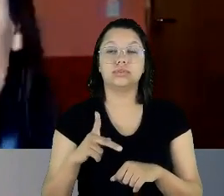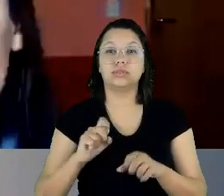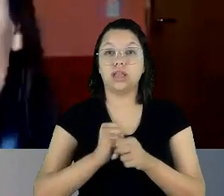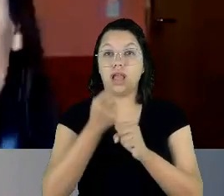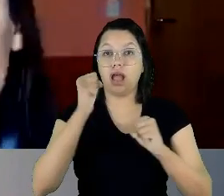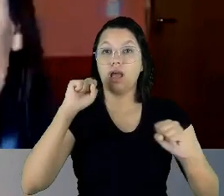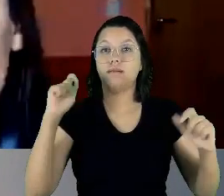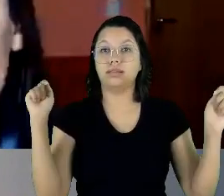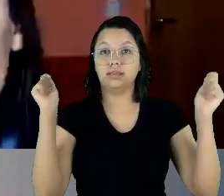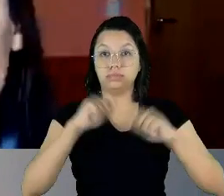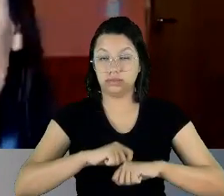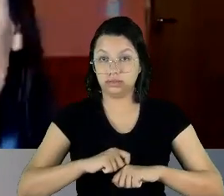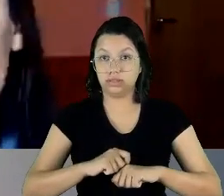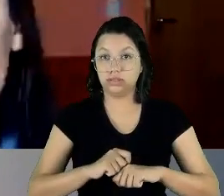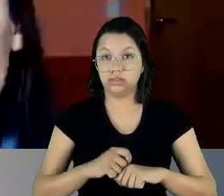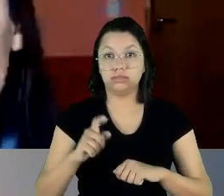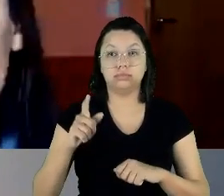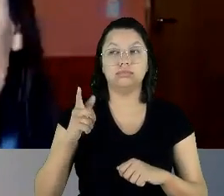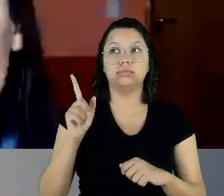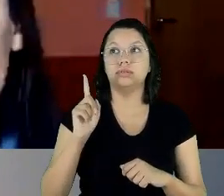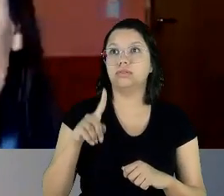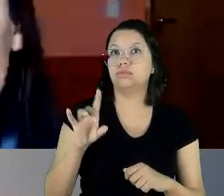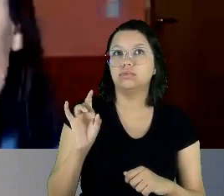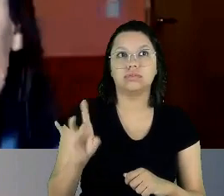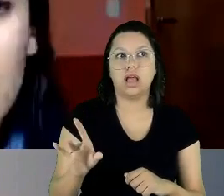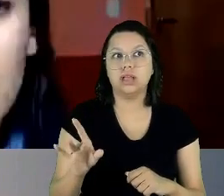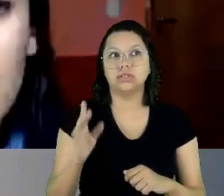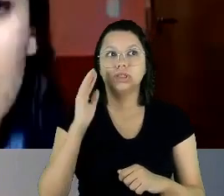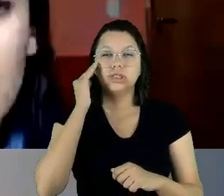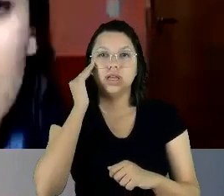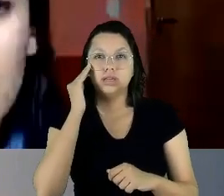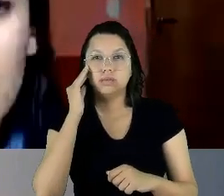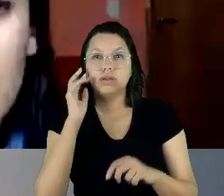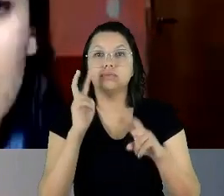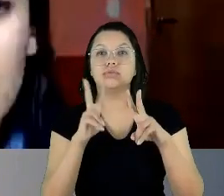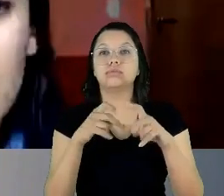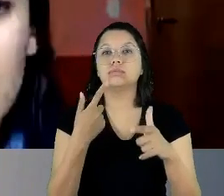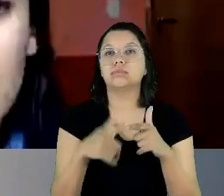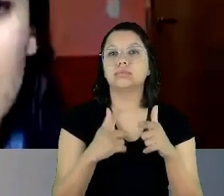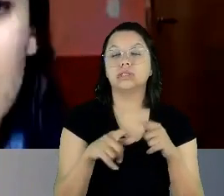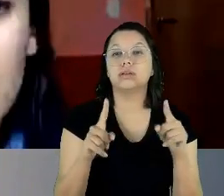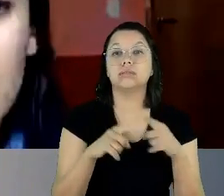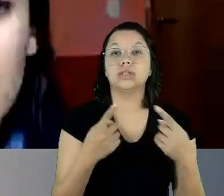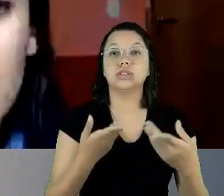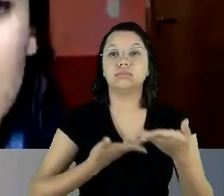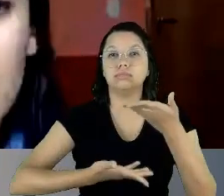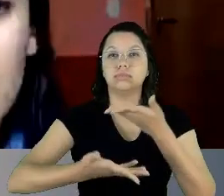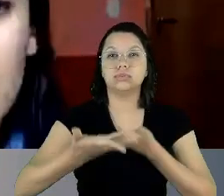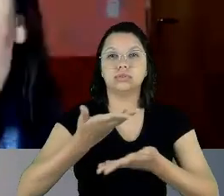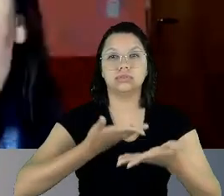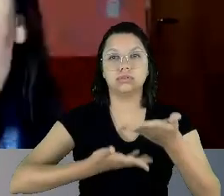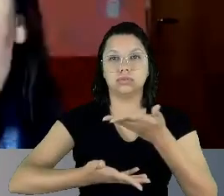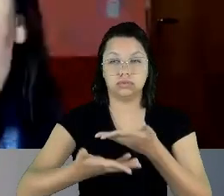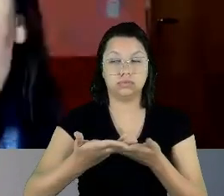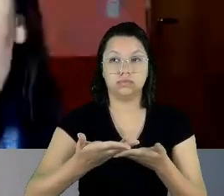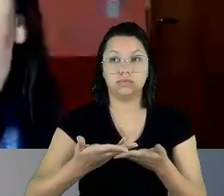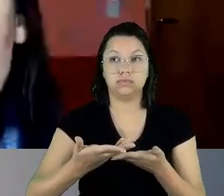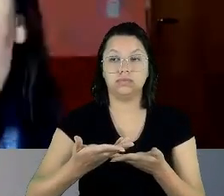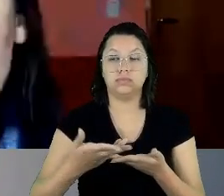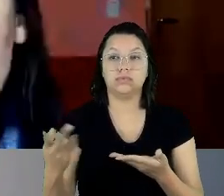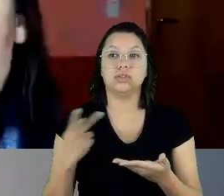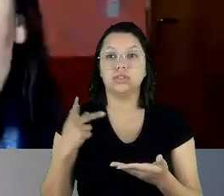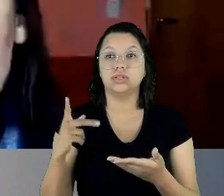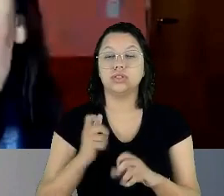gente amplia a nossa capacidade não só de compreensão sobre o problema, mas também de trocas, né? Para a gente,